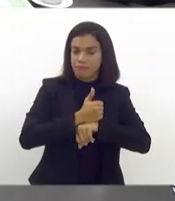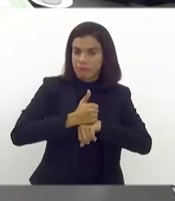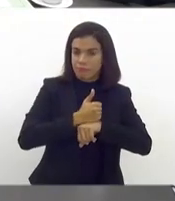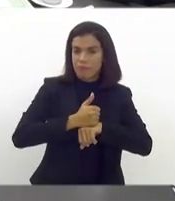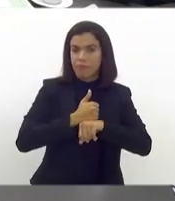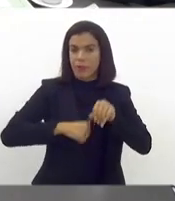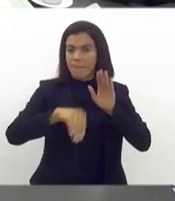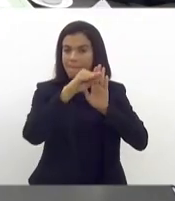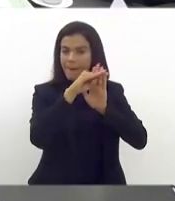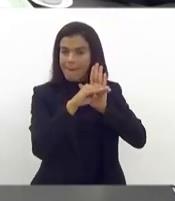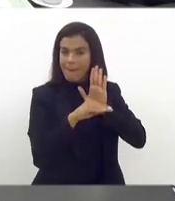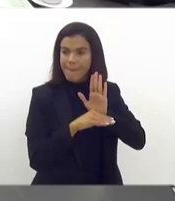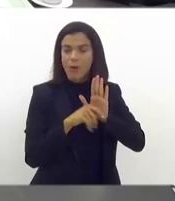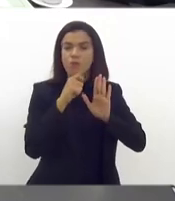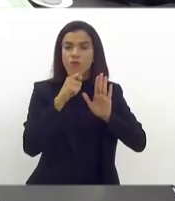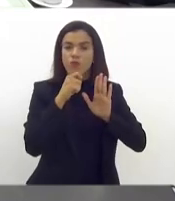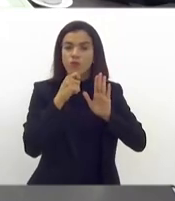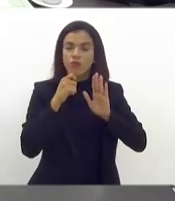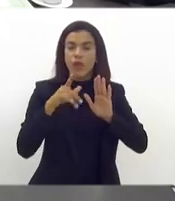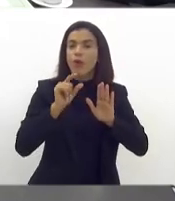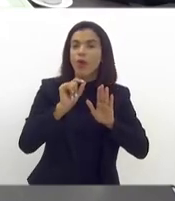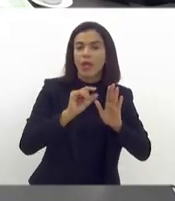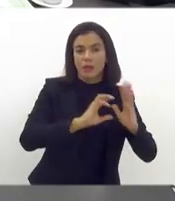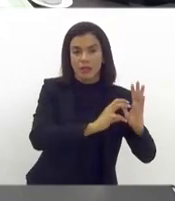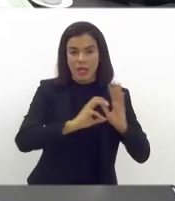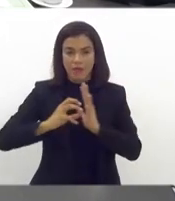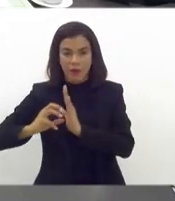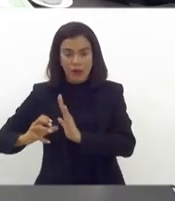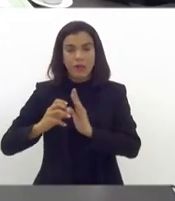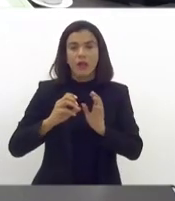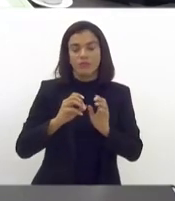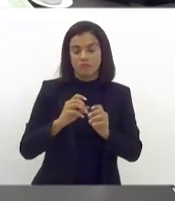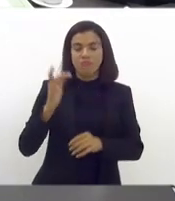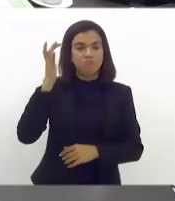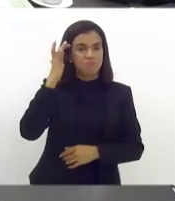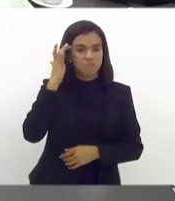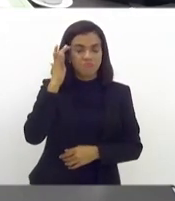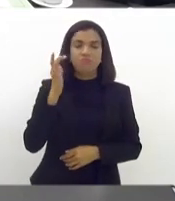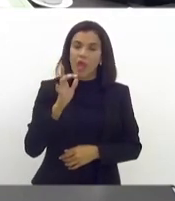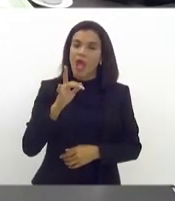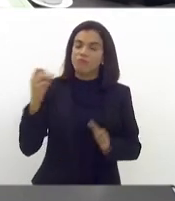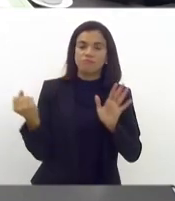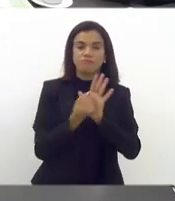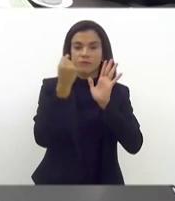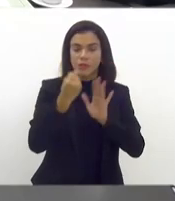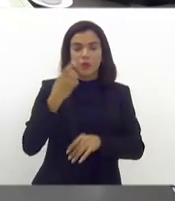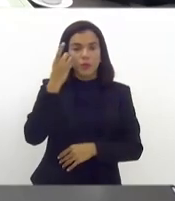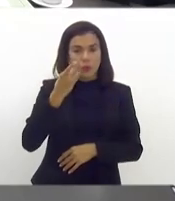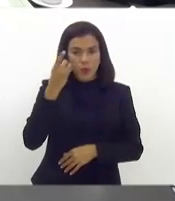Excelência tratou, sem trazer holofotes para o campo ideológico, com toda a maturidade, é o símbolo de um